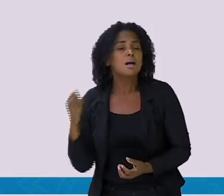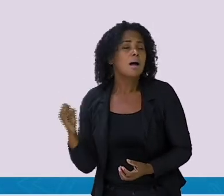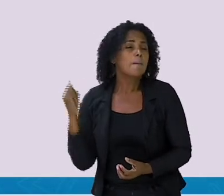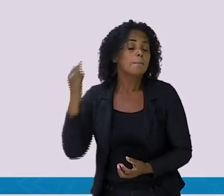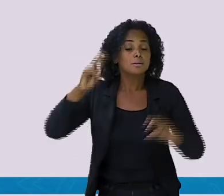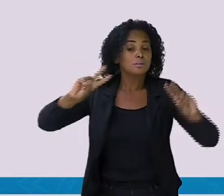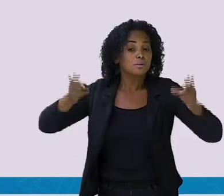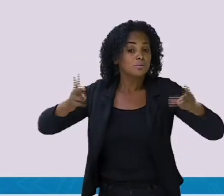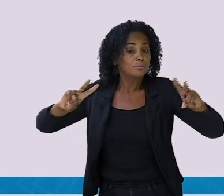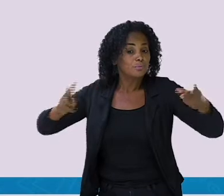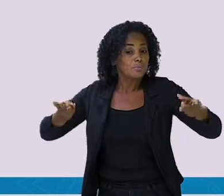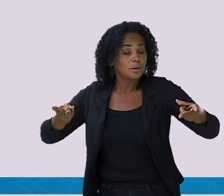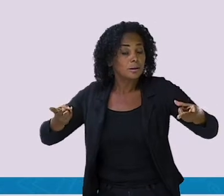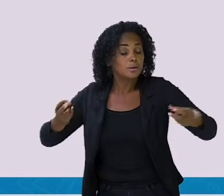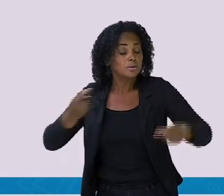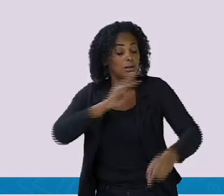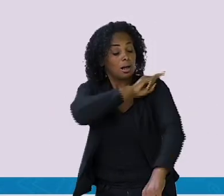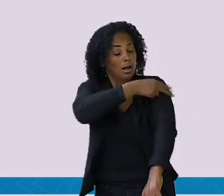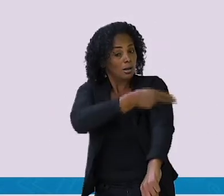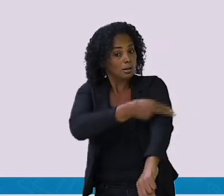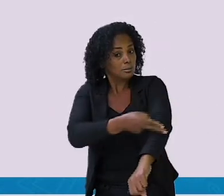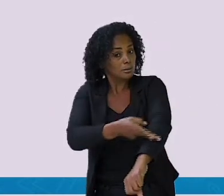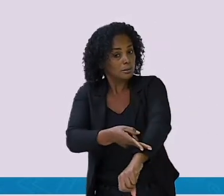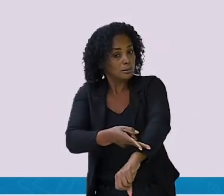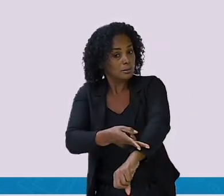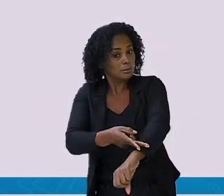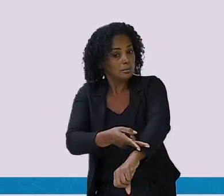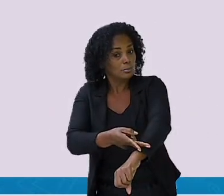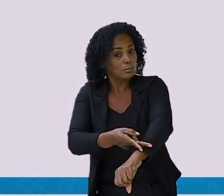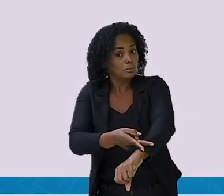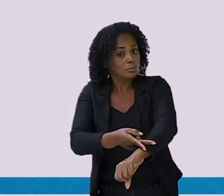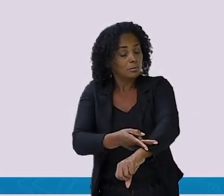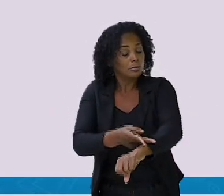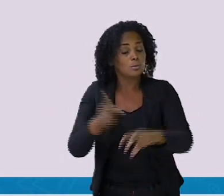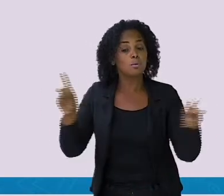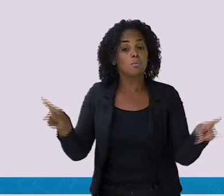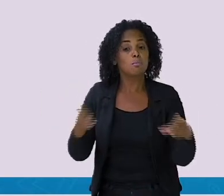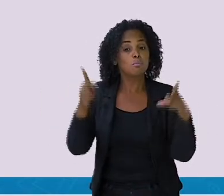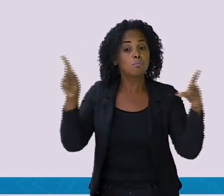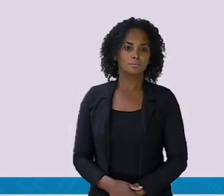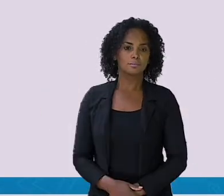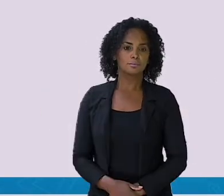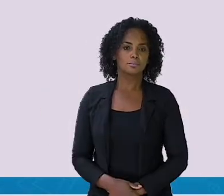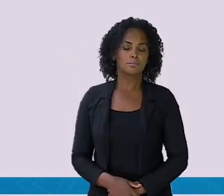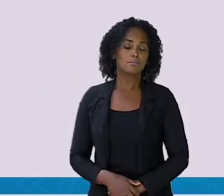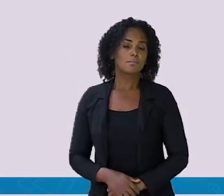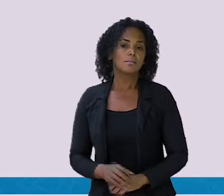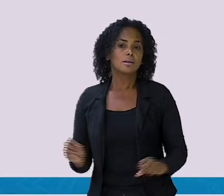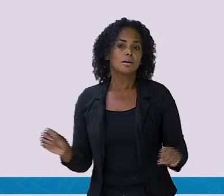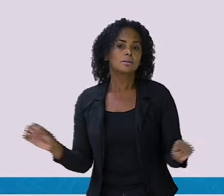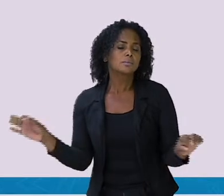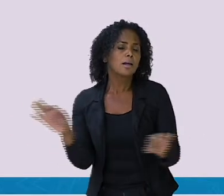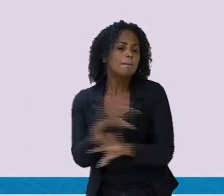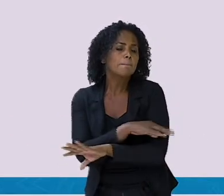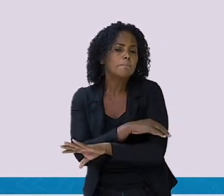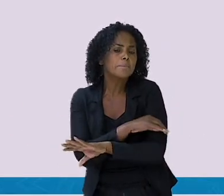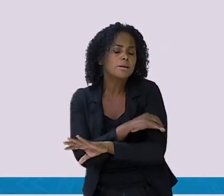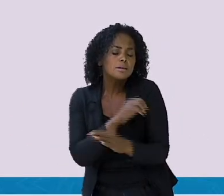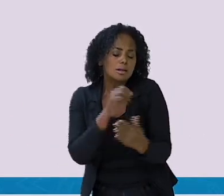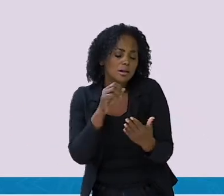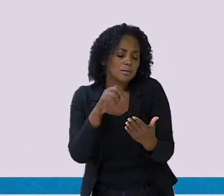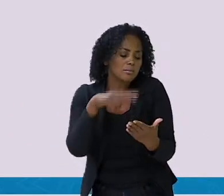história infanto-juvenil através dos tempos sobre as raízes da nossa